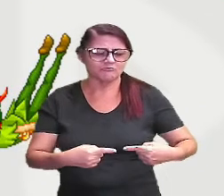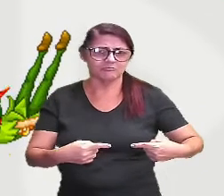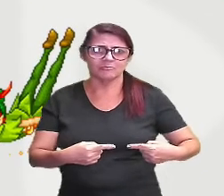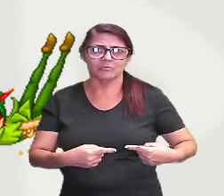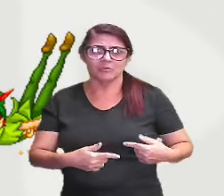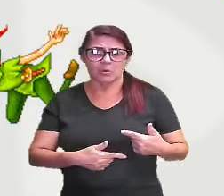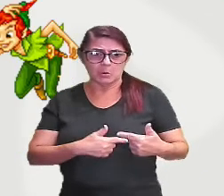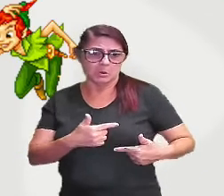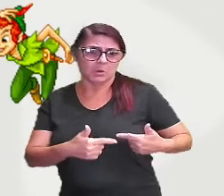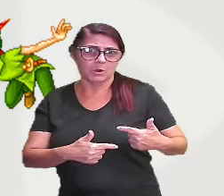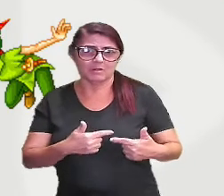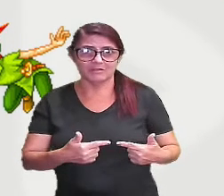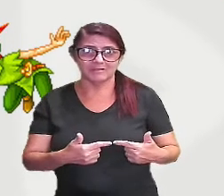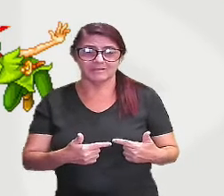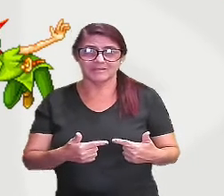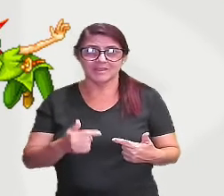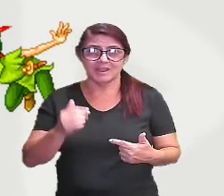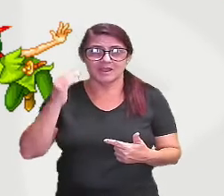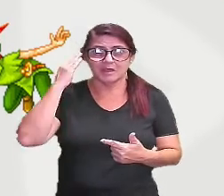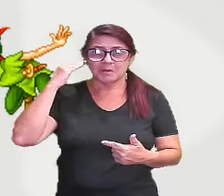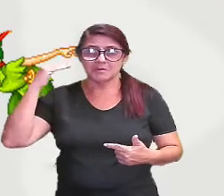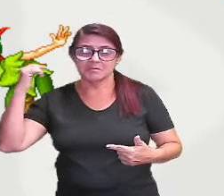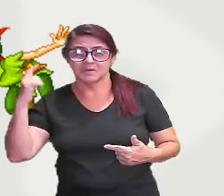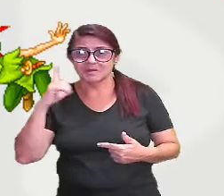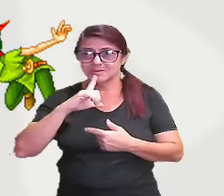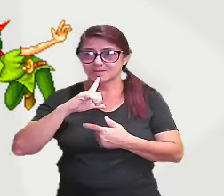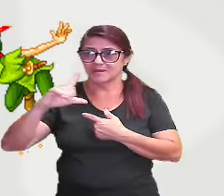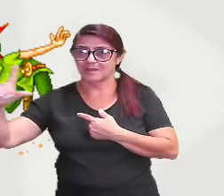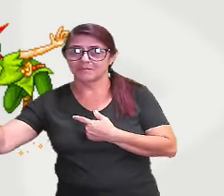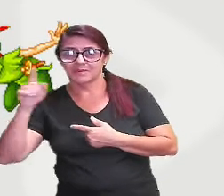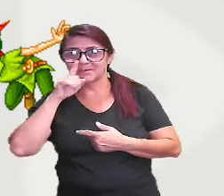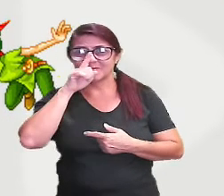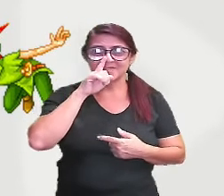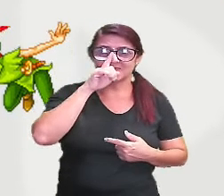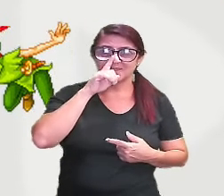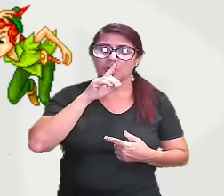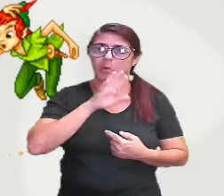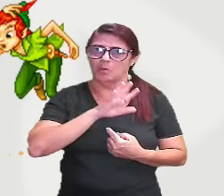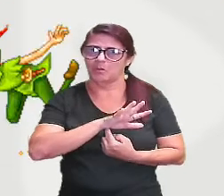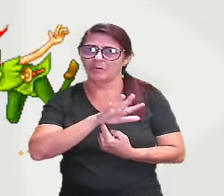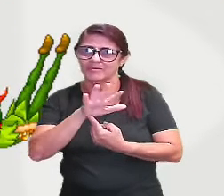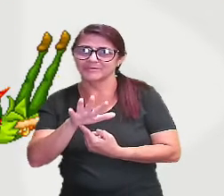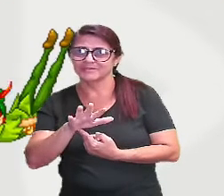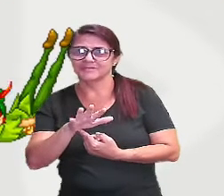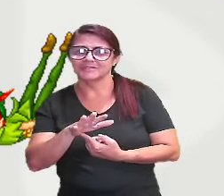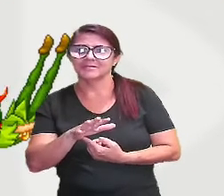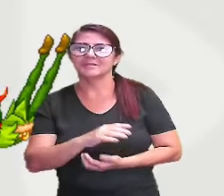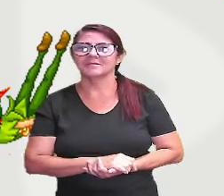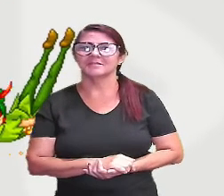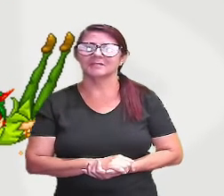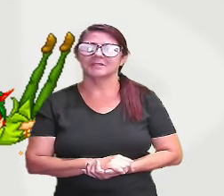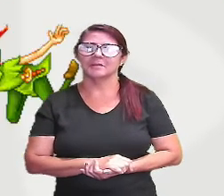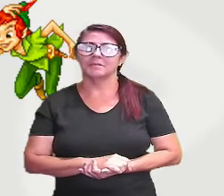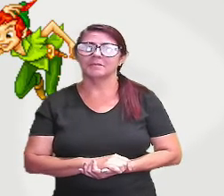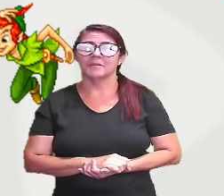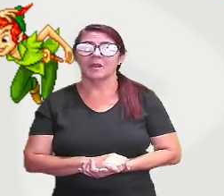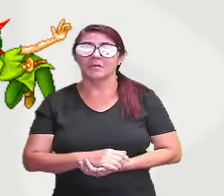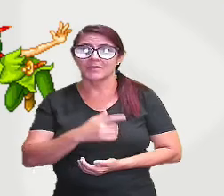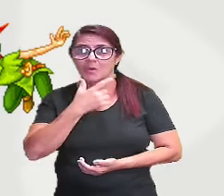se envolve em diversas aventuras para escapar do perigo. Eu, inclusive, coloquei aqui para vocês o Peter